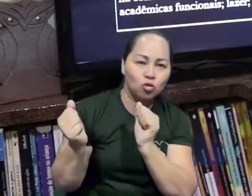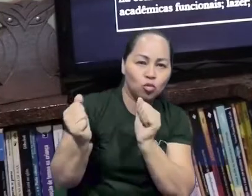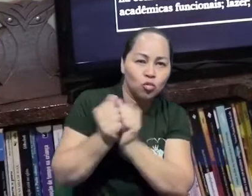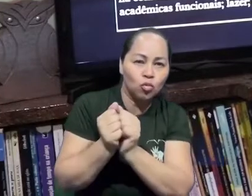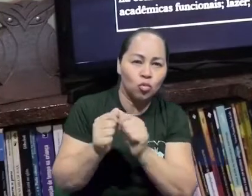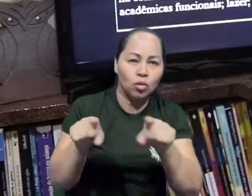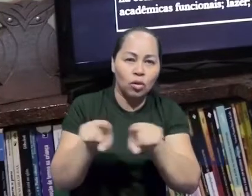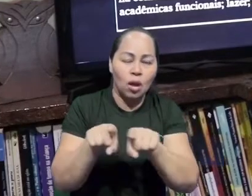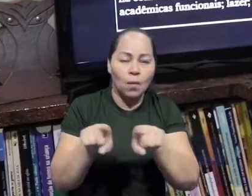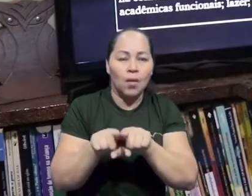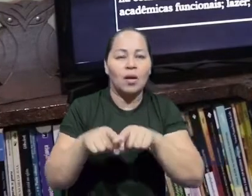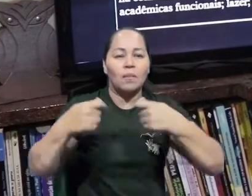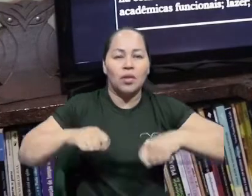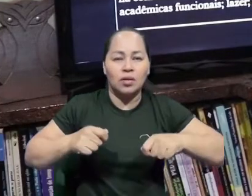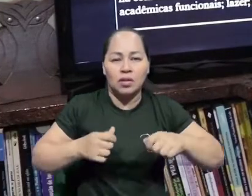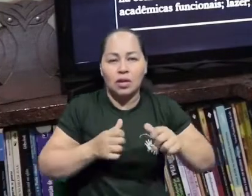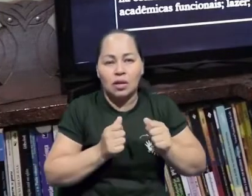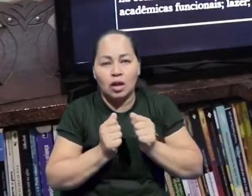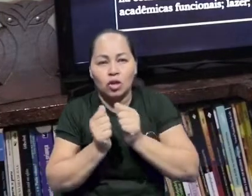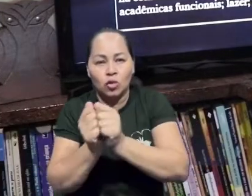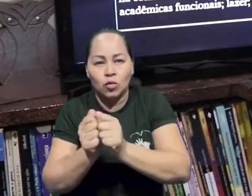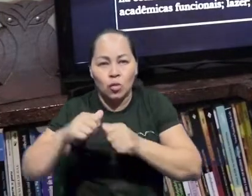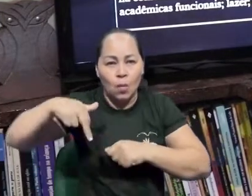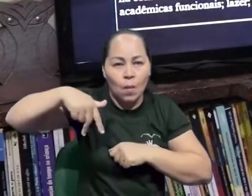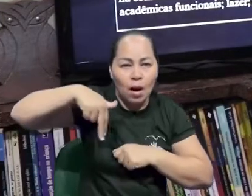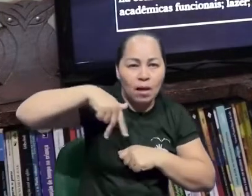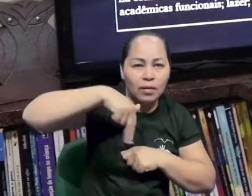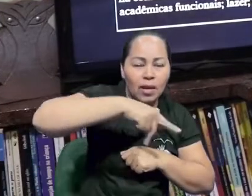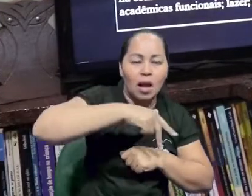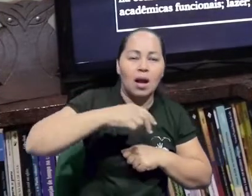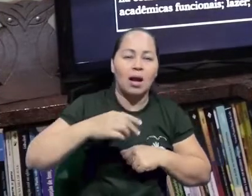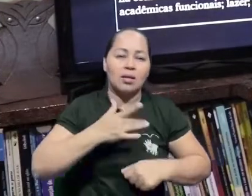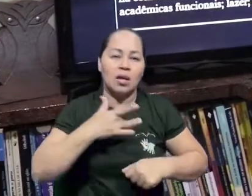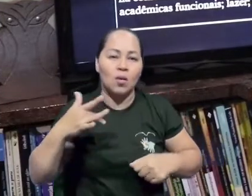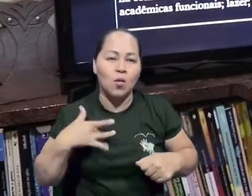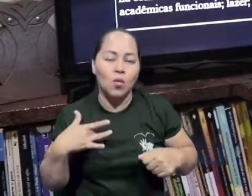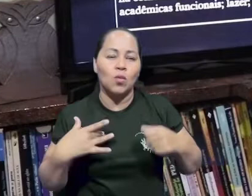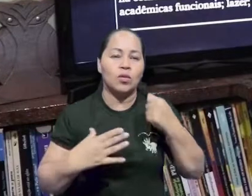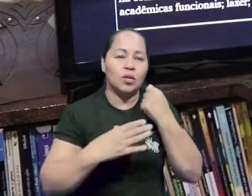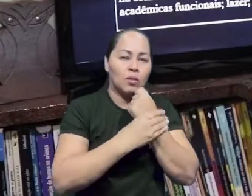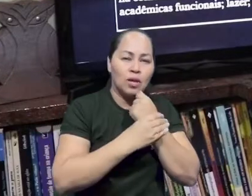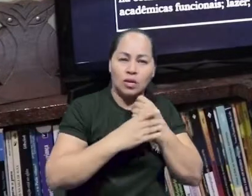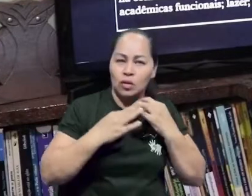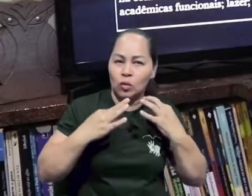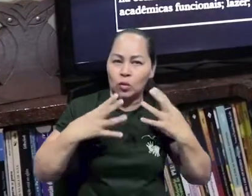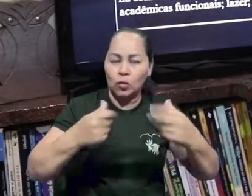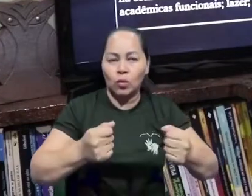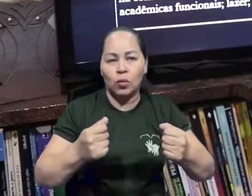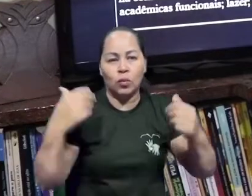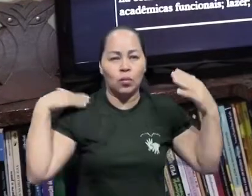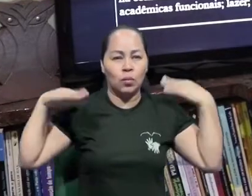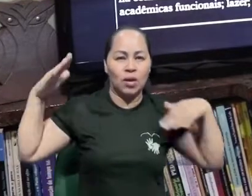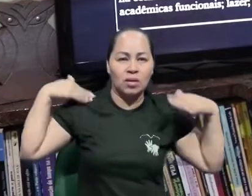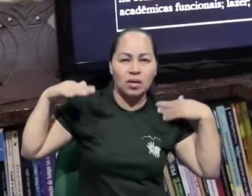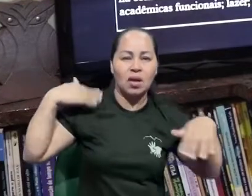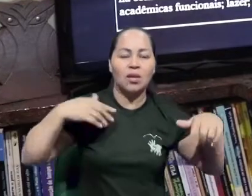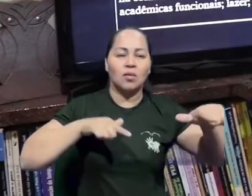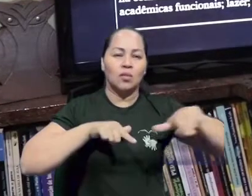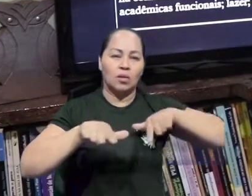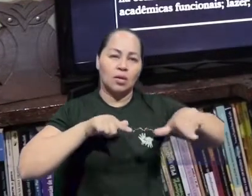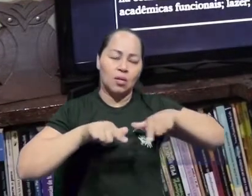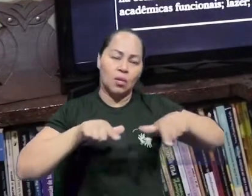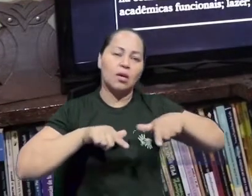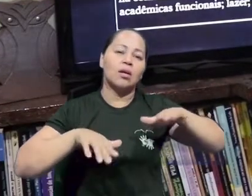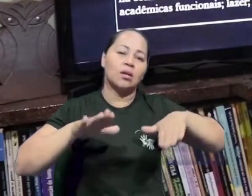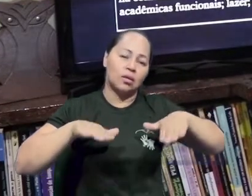comunidade, dependência na locomoção, saúde e segurança, habilidades acadêmicas funcionais, lazer e no